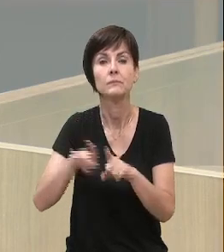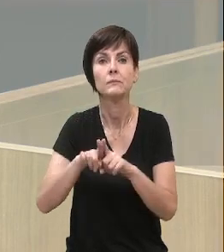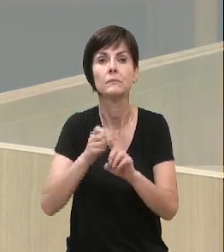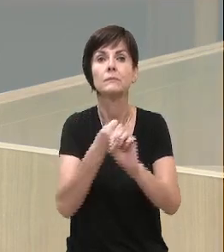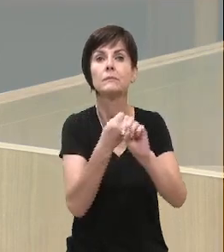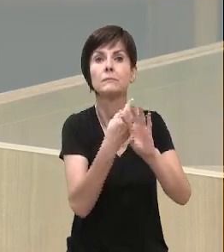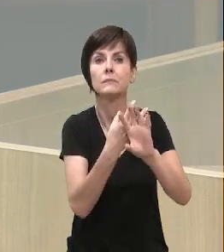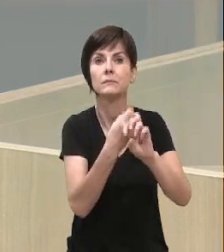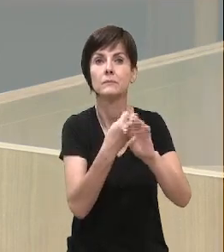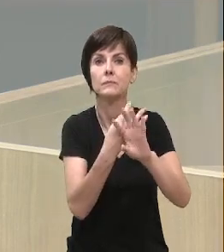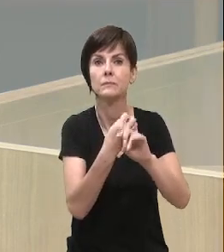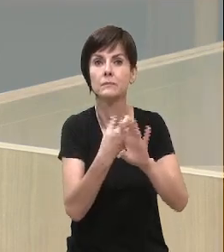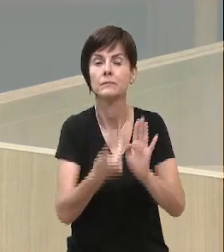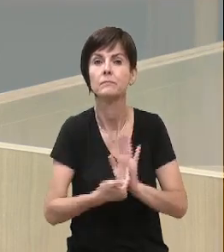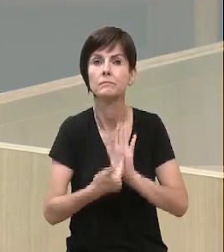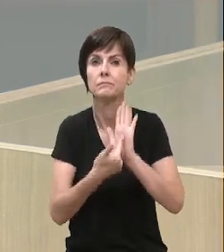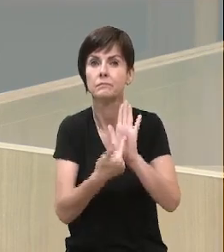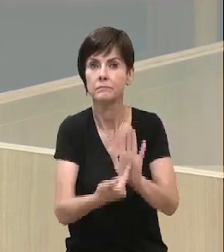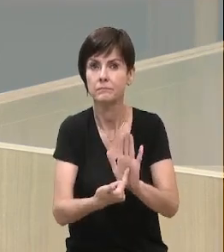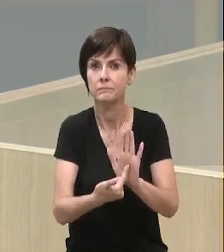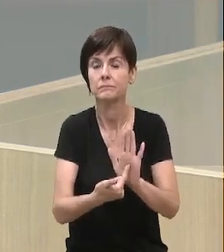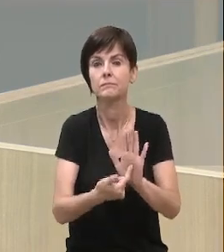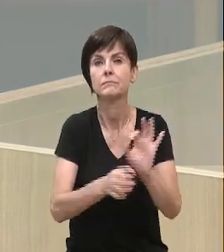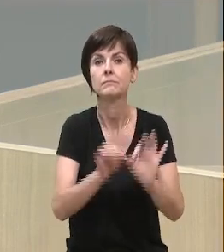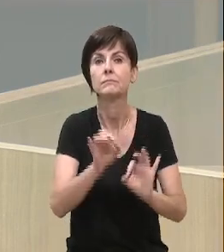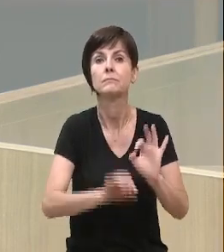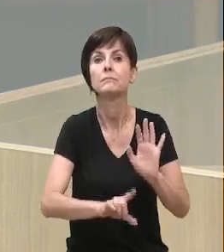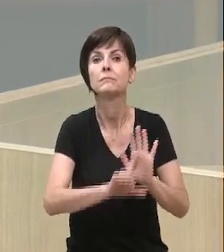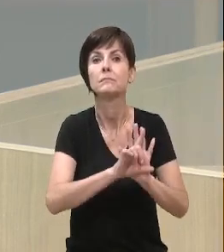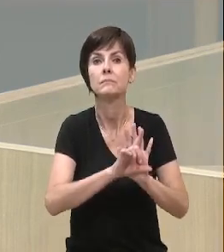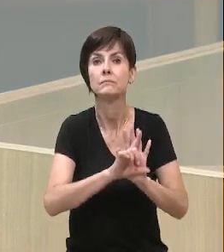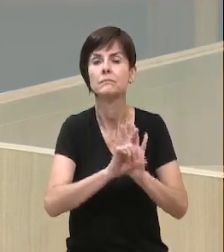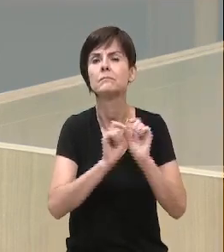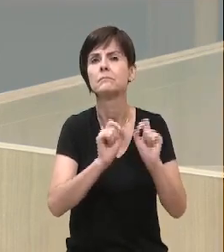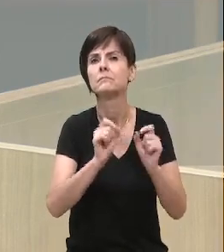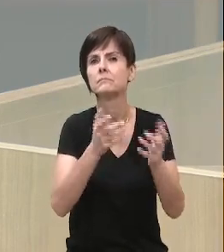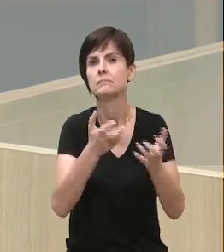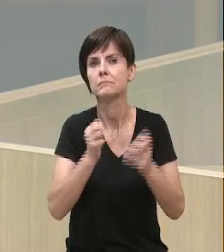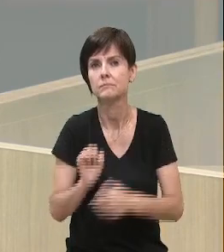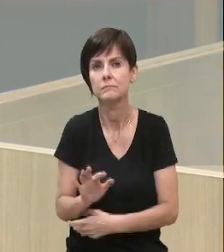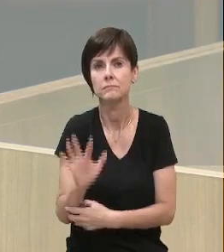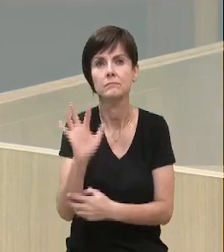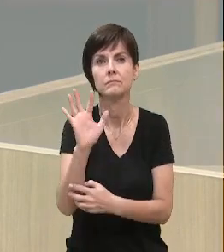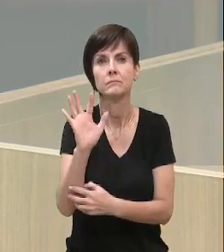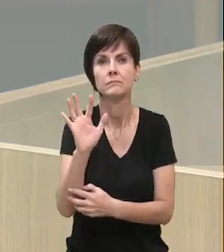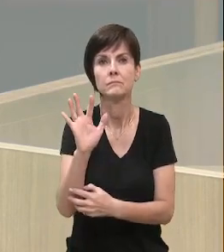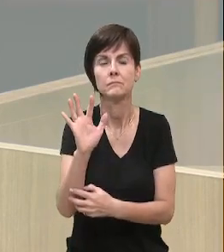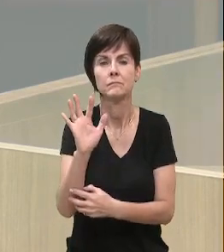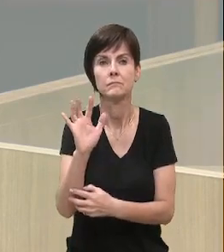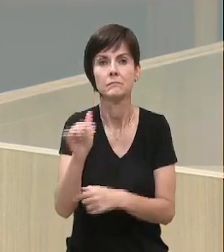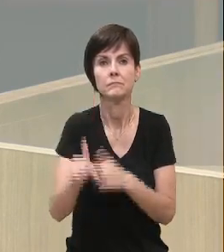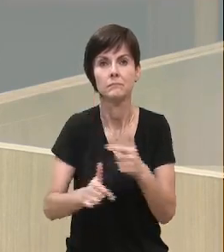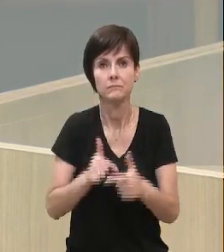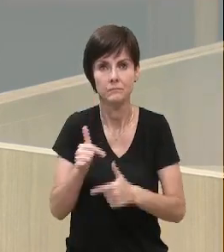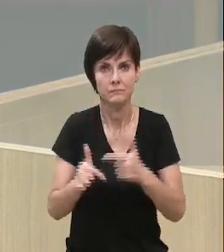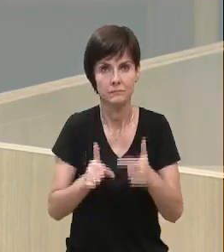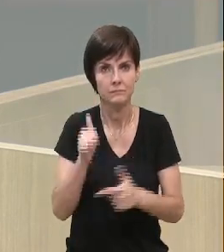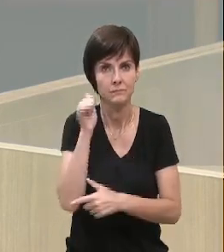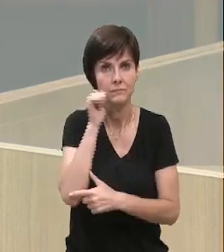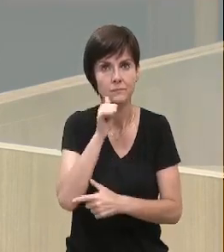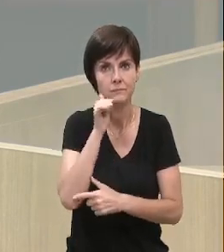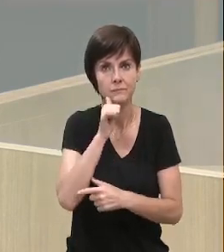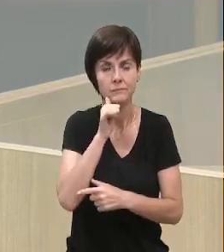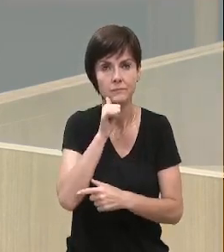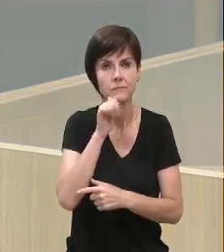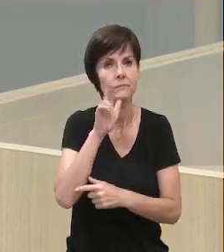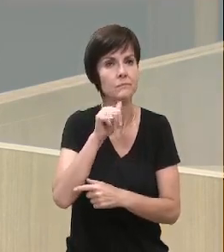SMED, para apresentar um projeto de lei que visa valorizar o trabalho invisível